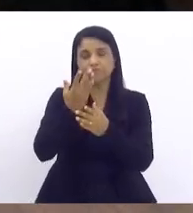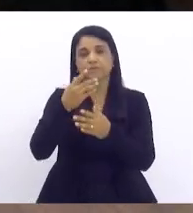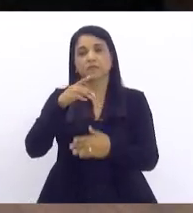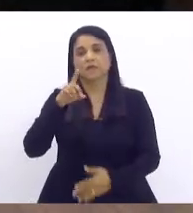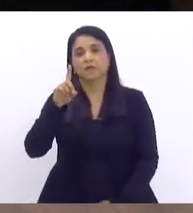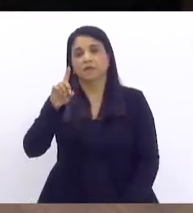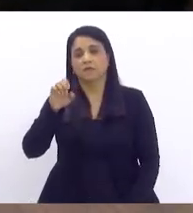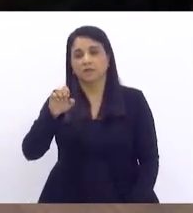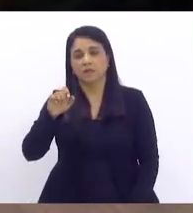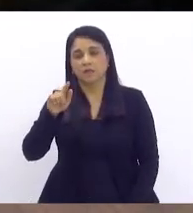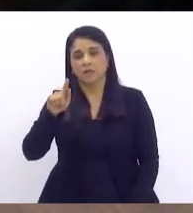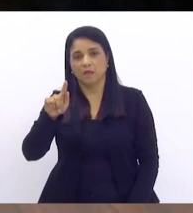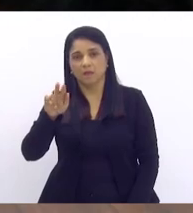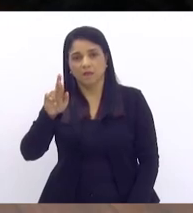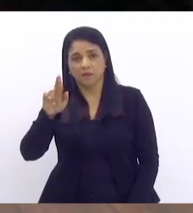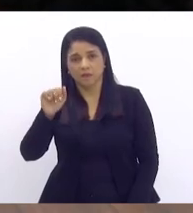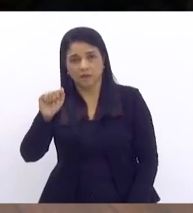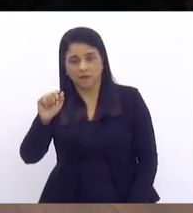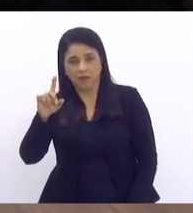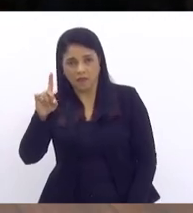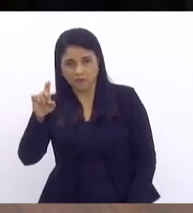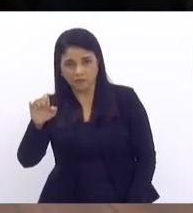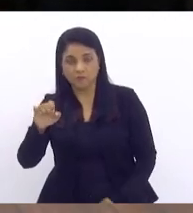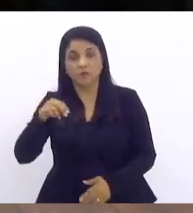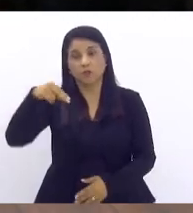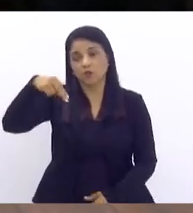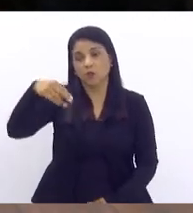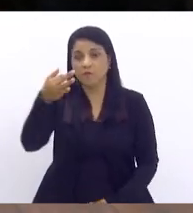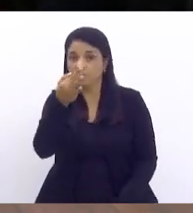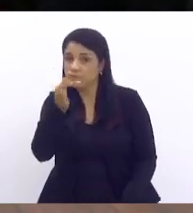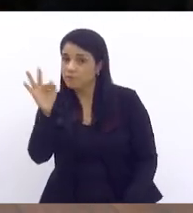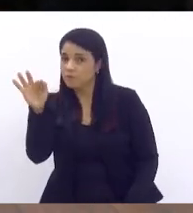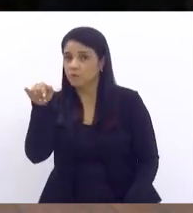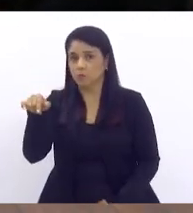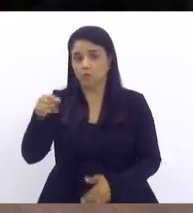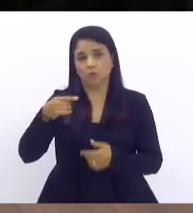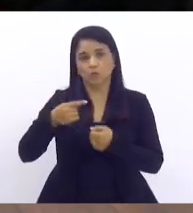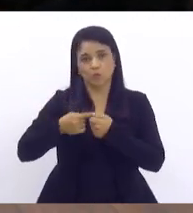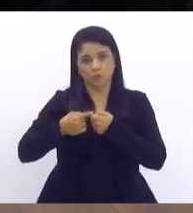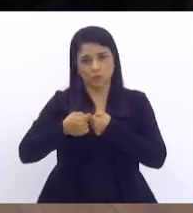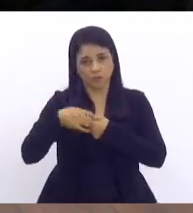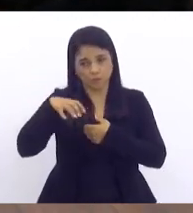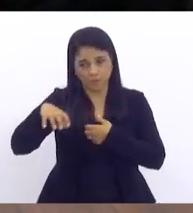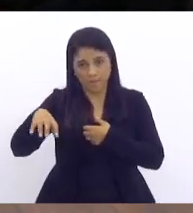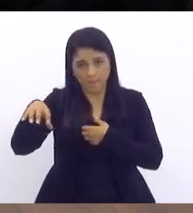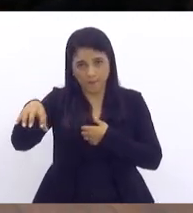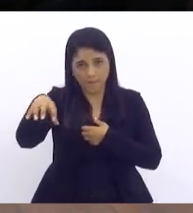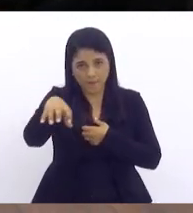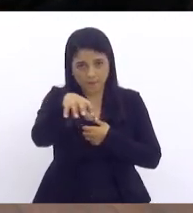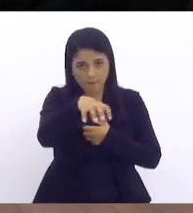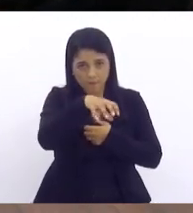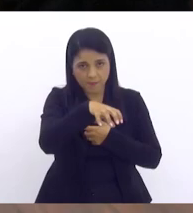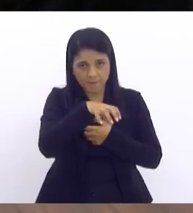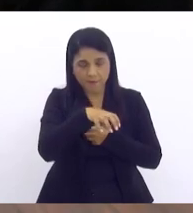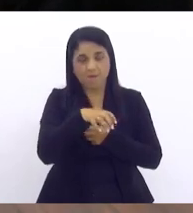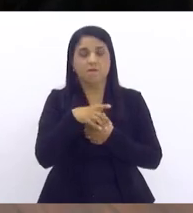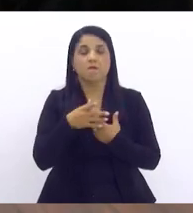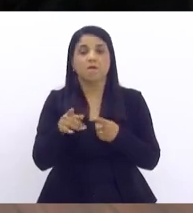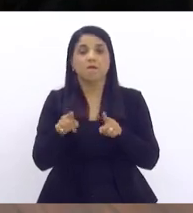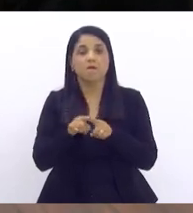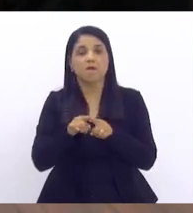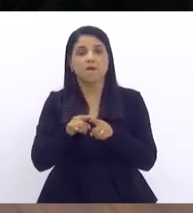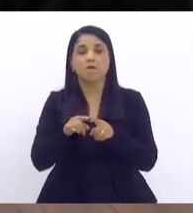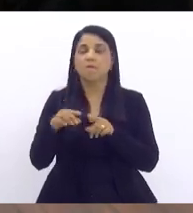de Nova Friburgo. Então, quero dizer, reafirmar a importância de ter